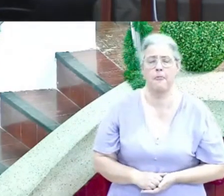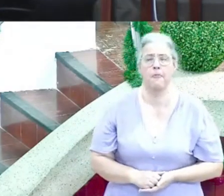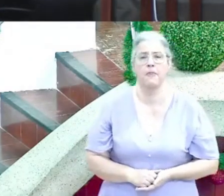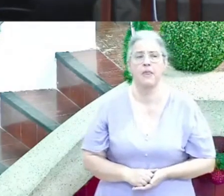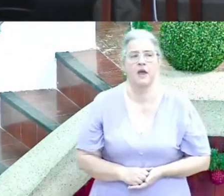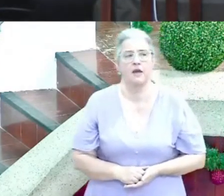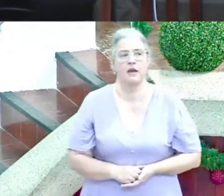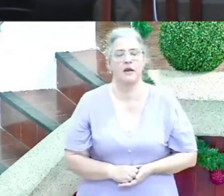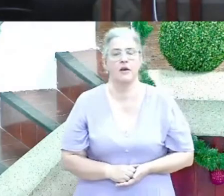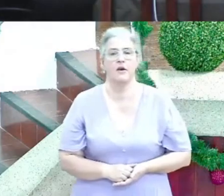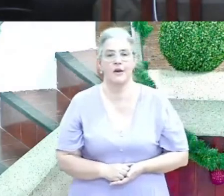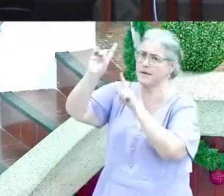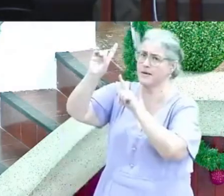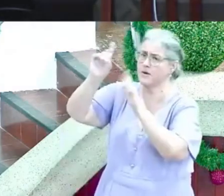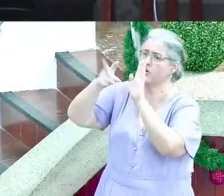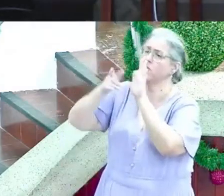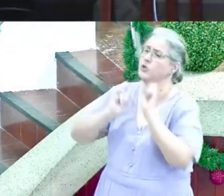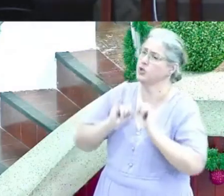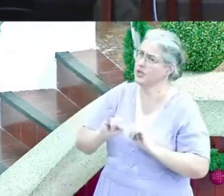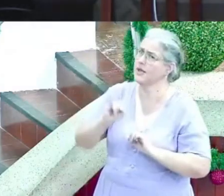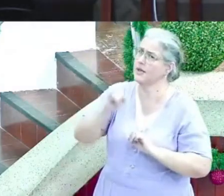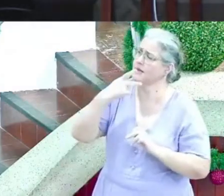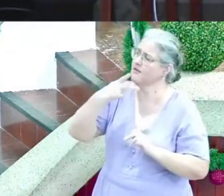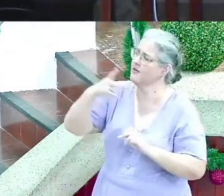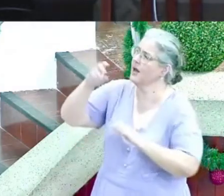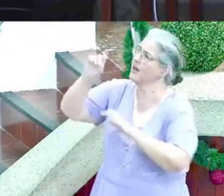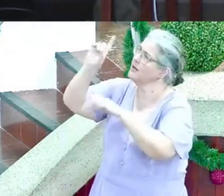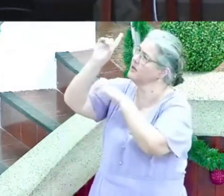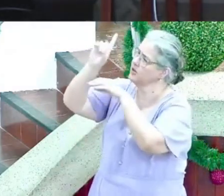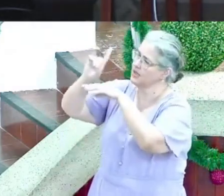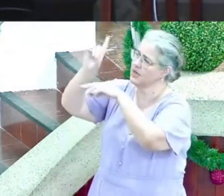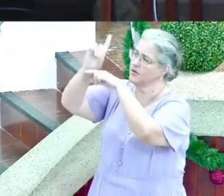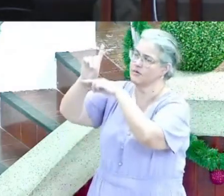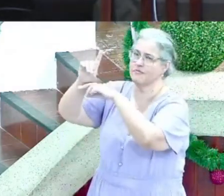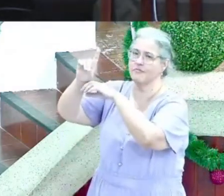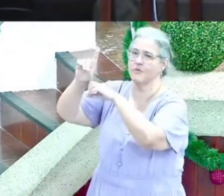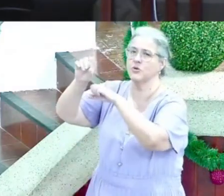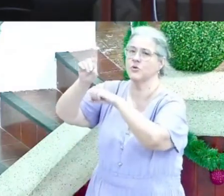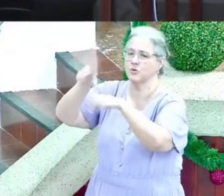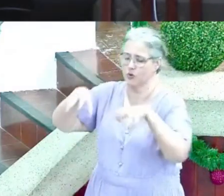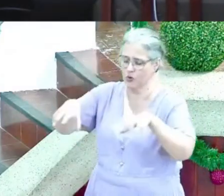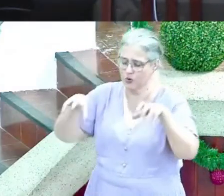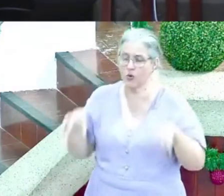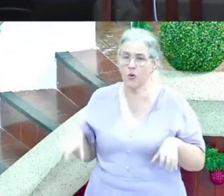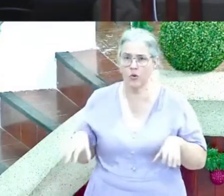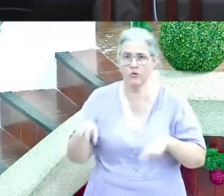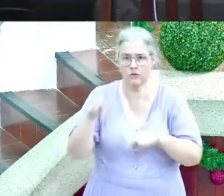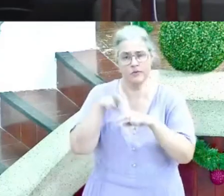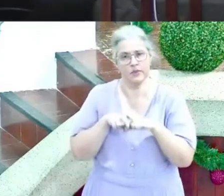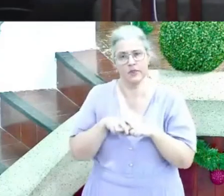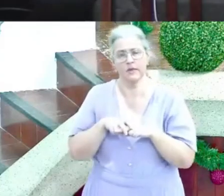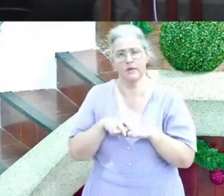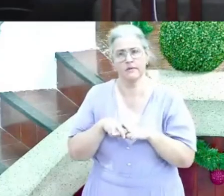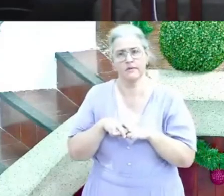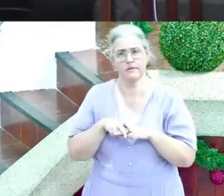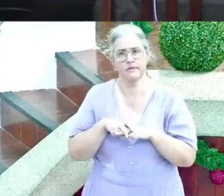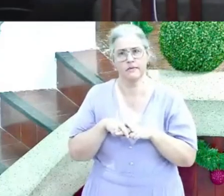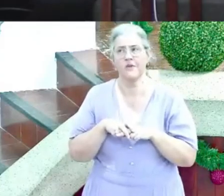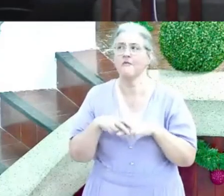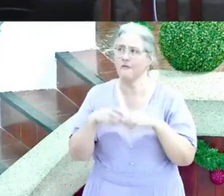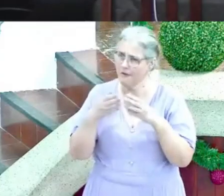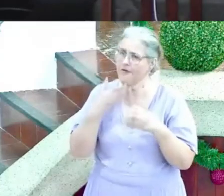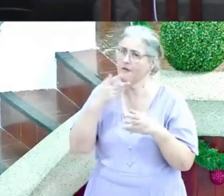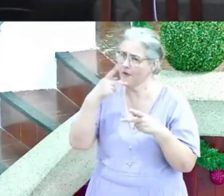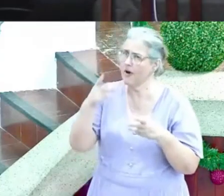dúvidas, a visão fala muito a respeito da mensagem do livro. O capítulo 6, os